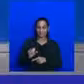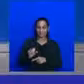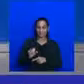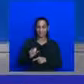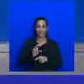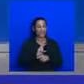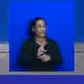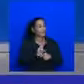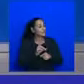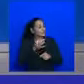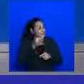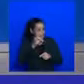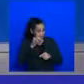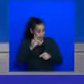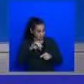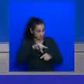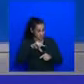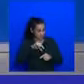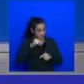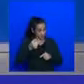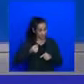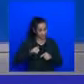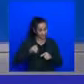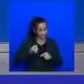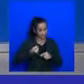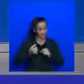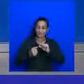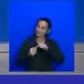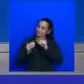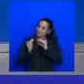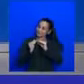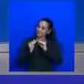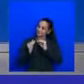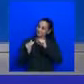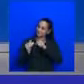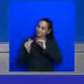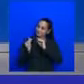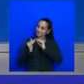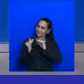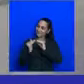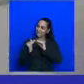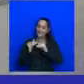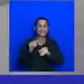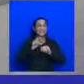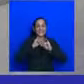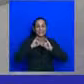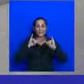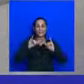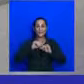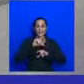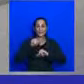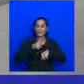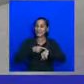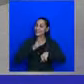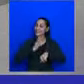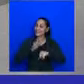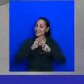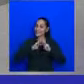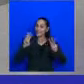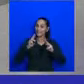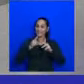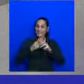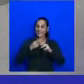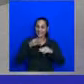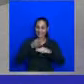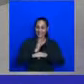69. As auditoras confirmam as dezenas sorteadas? Sim, confirmo. Sim, confirmo. Detalhes desse sorteio daqui a pouquinho no site